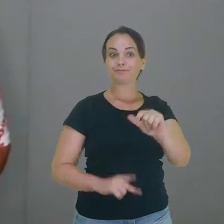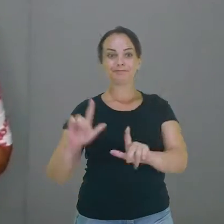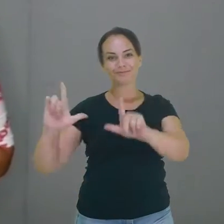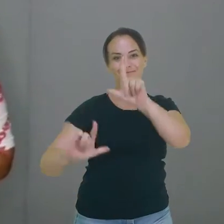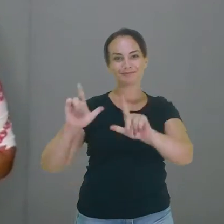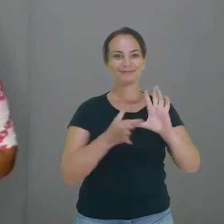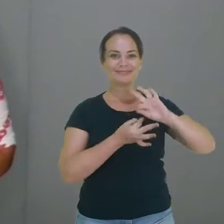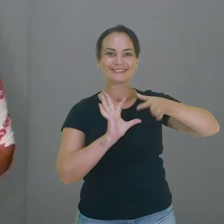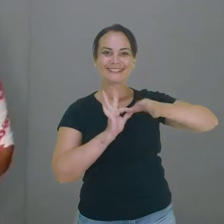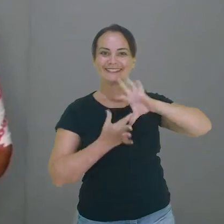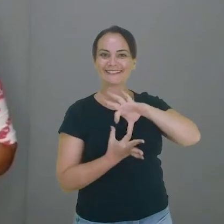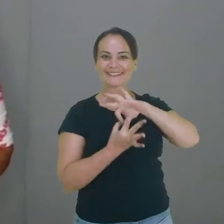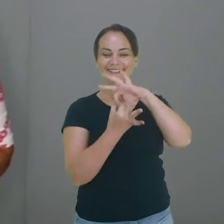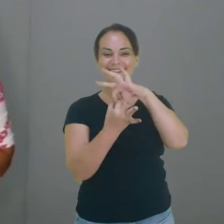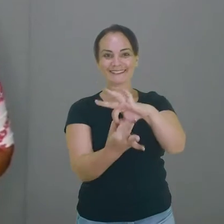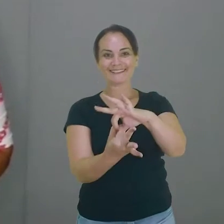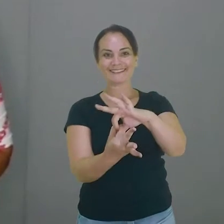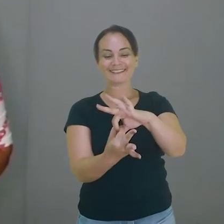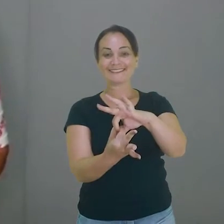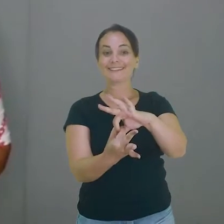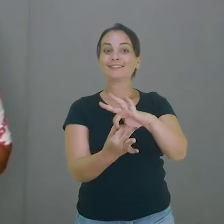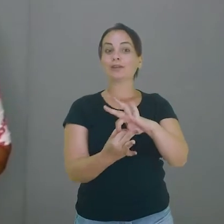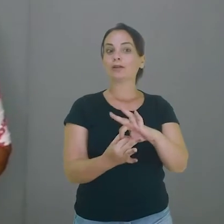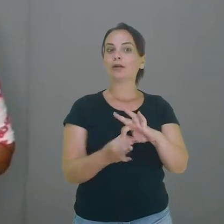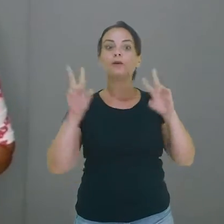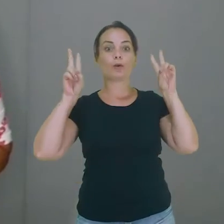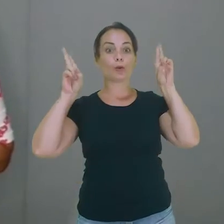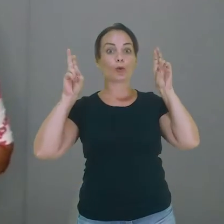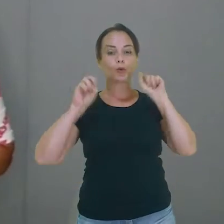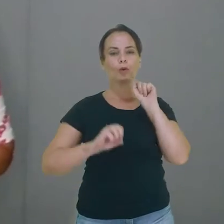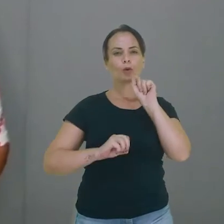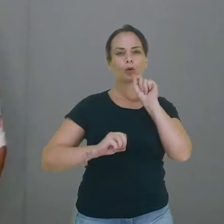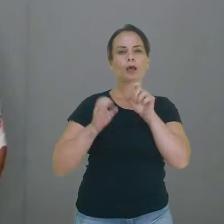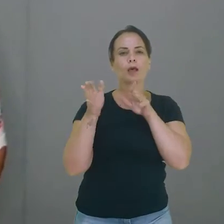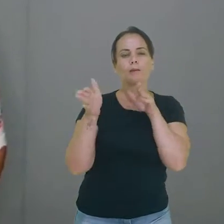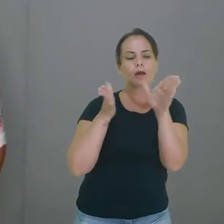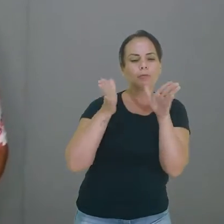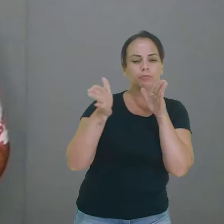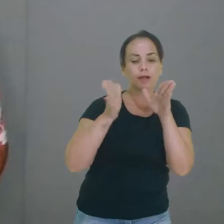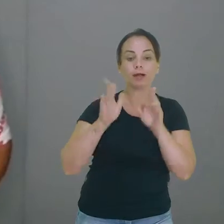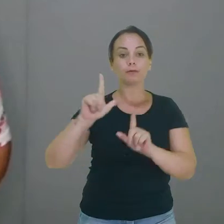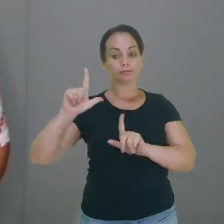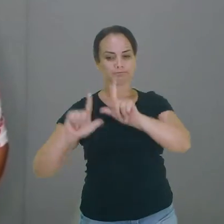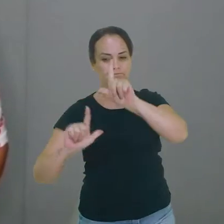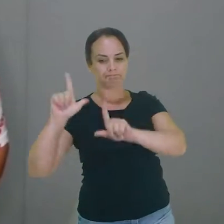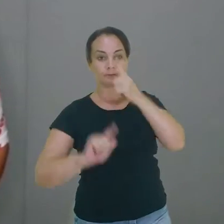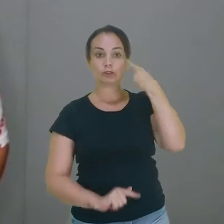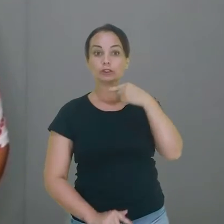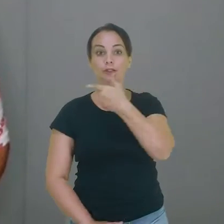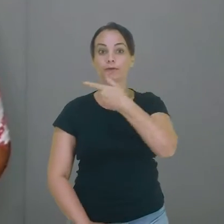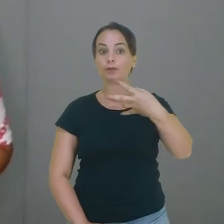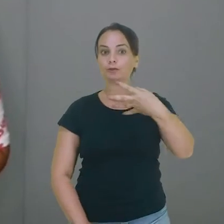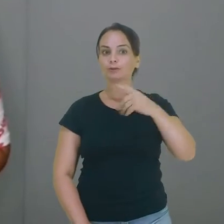programa Ciência e Cultura, Vamos Brincar? O tema será acessibilidade e o programa será dia 24